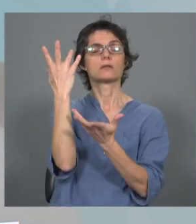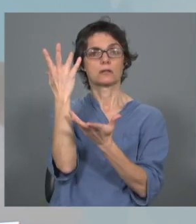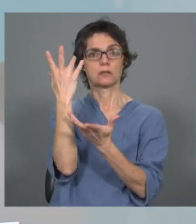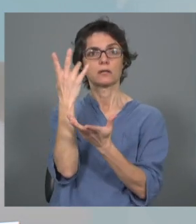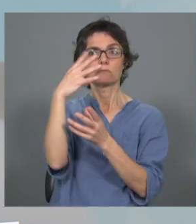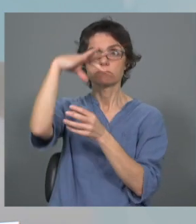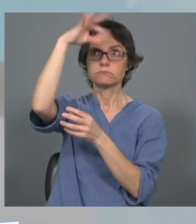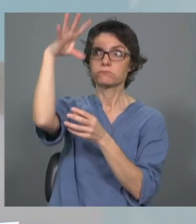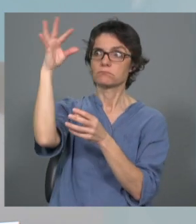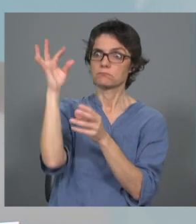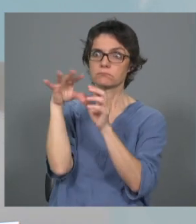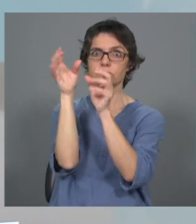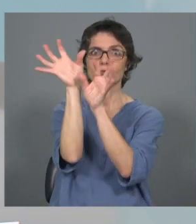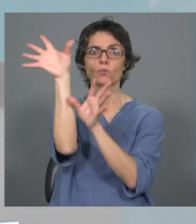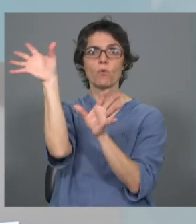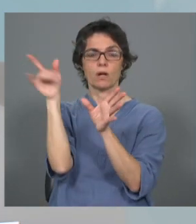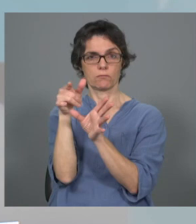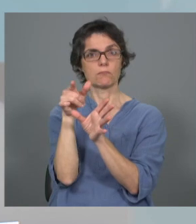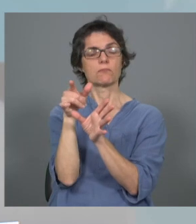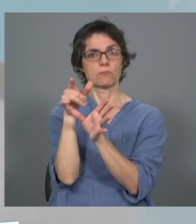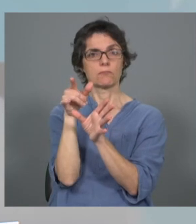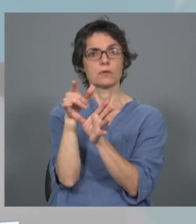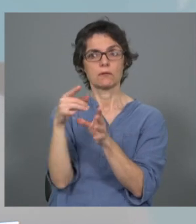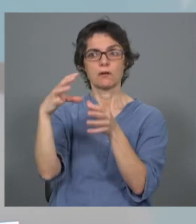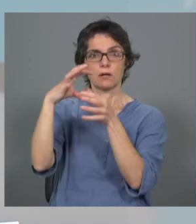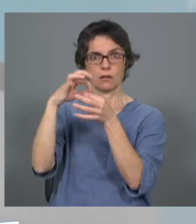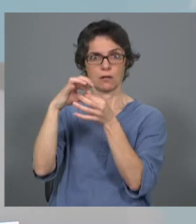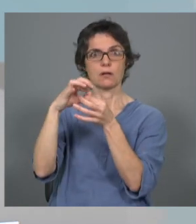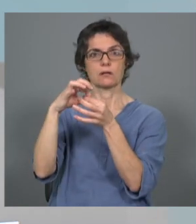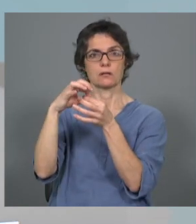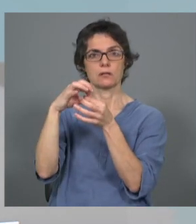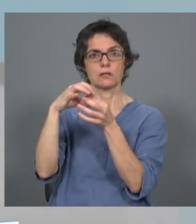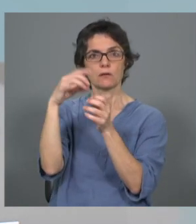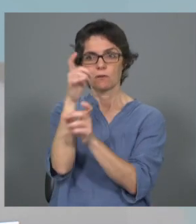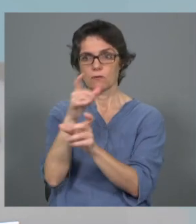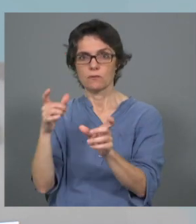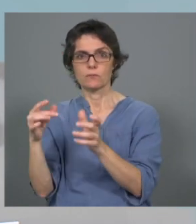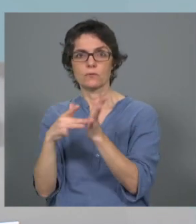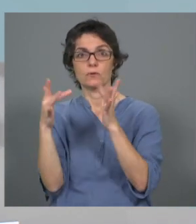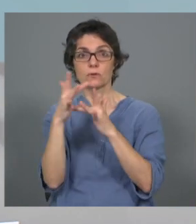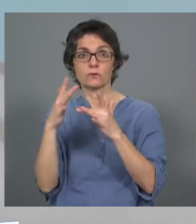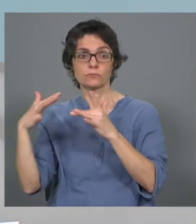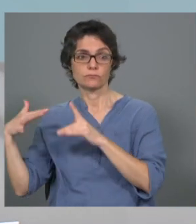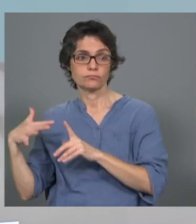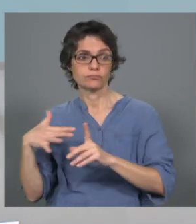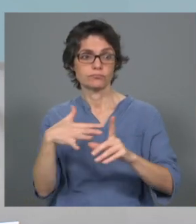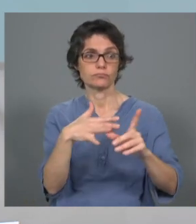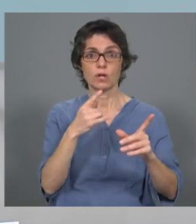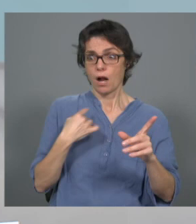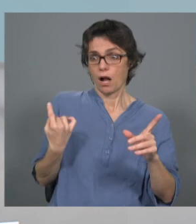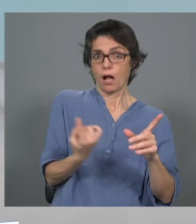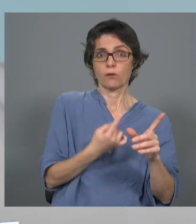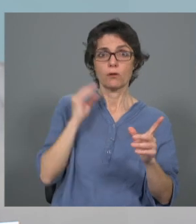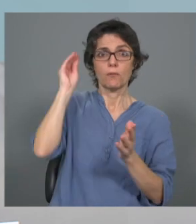esta ligação muito direta que cada um dos apóstolos e cada um de nós, ao fim e ao cabo, os batizados terão que